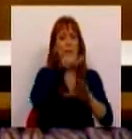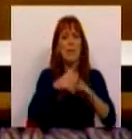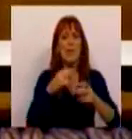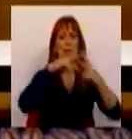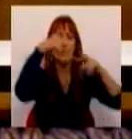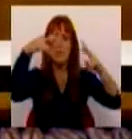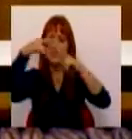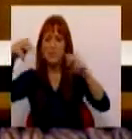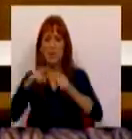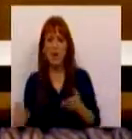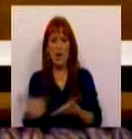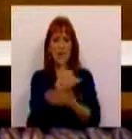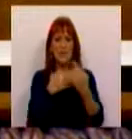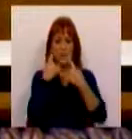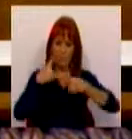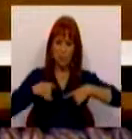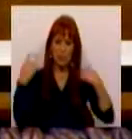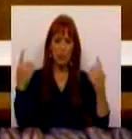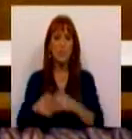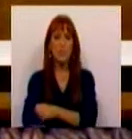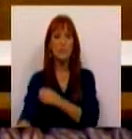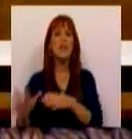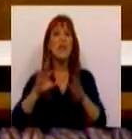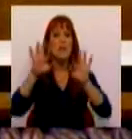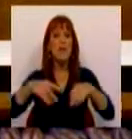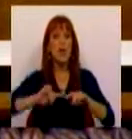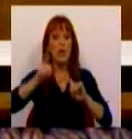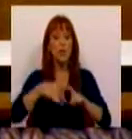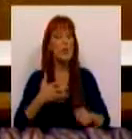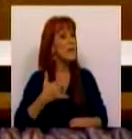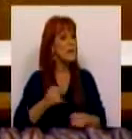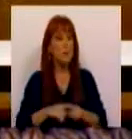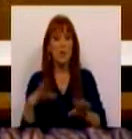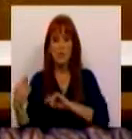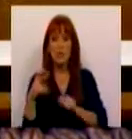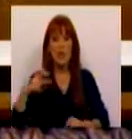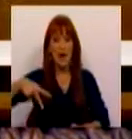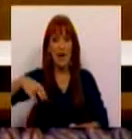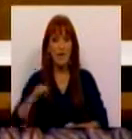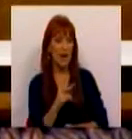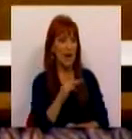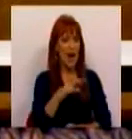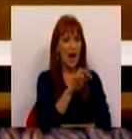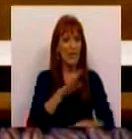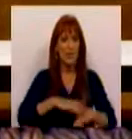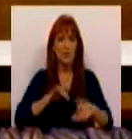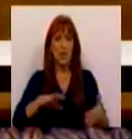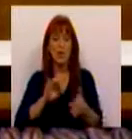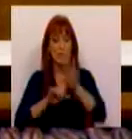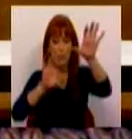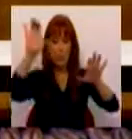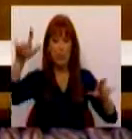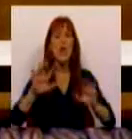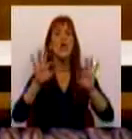das autarquias na receita pública. No final de dezembro, a discussão com a ANP e a ANAF sobre as áreas a descentralizar